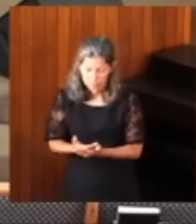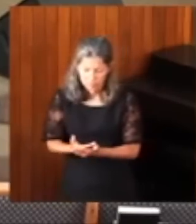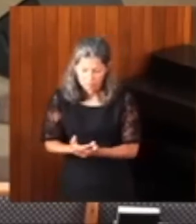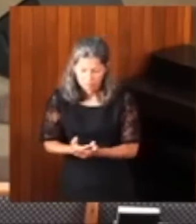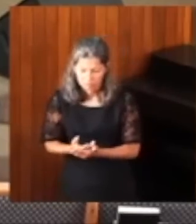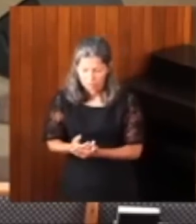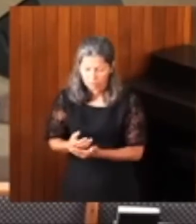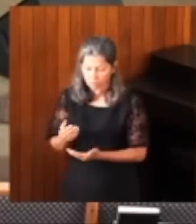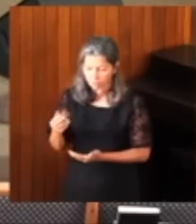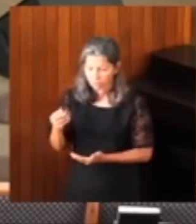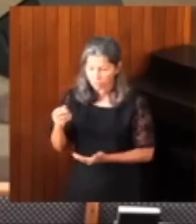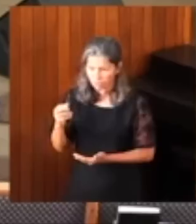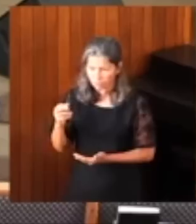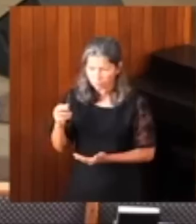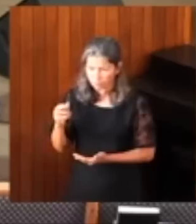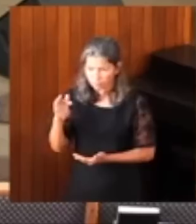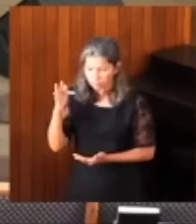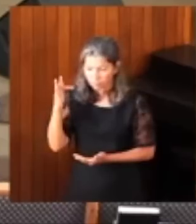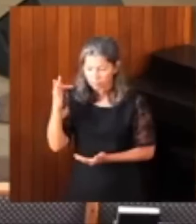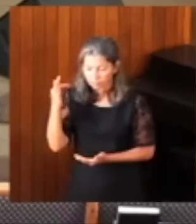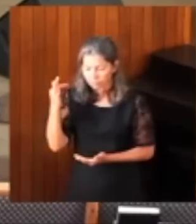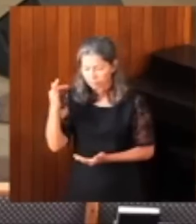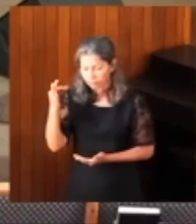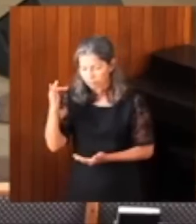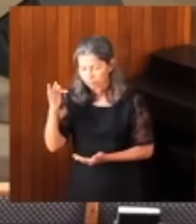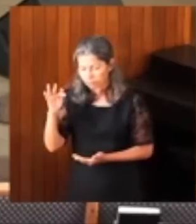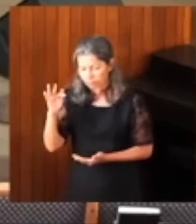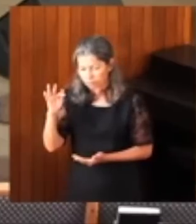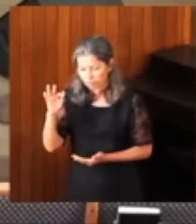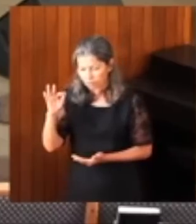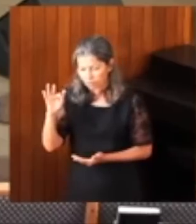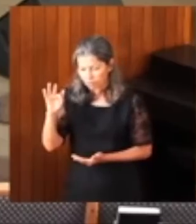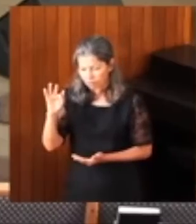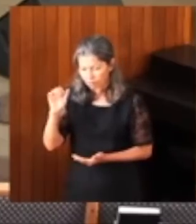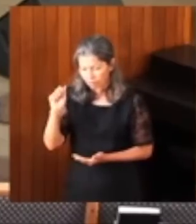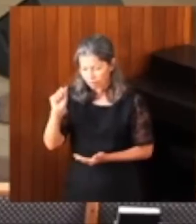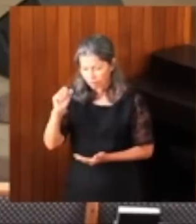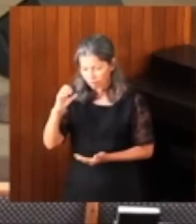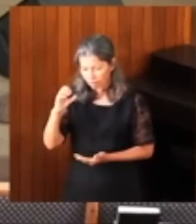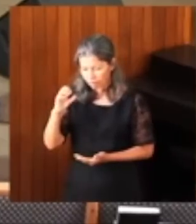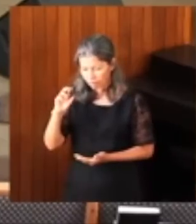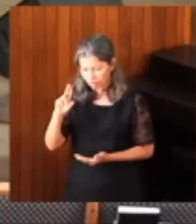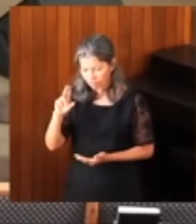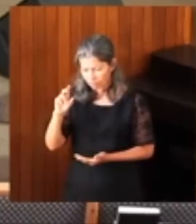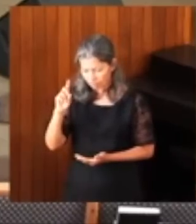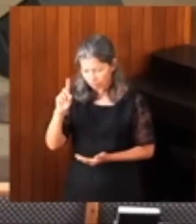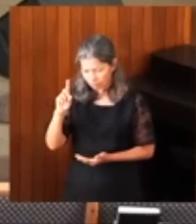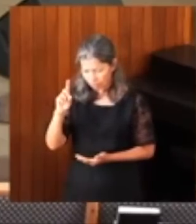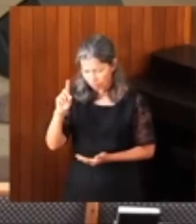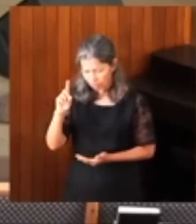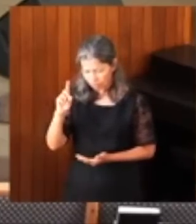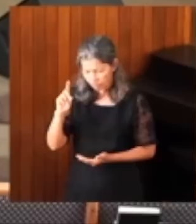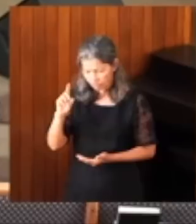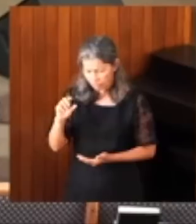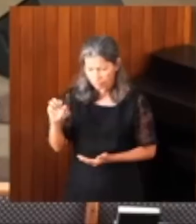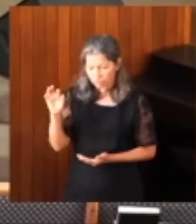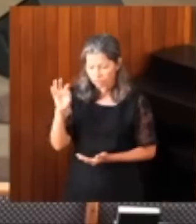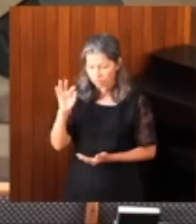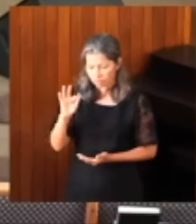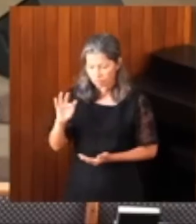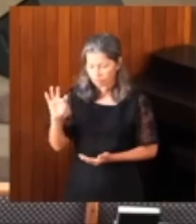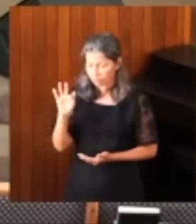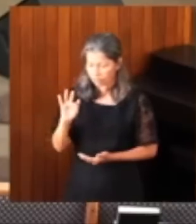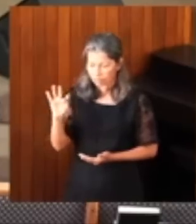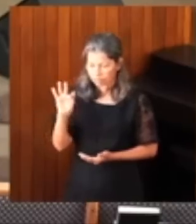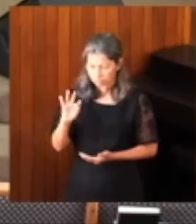jovem, vi tudo isso lá dentro. É um conflito real, irmãos, e não é brincadeira. Por isso que precisamos tanto de